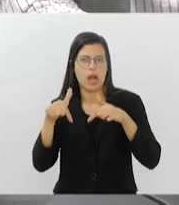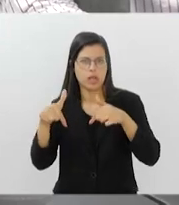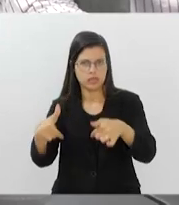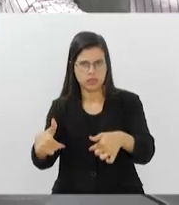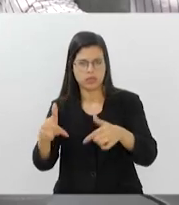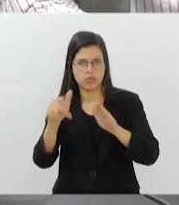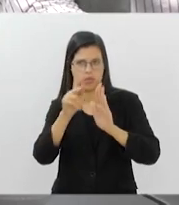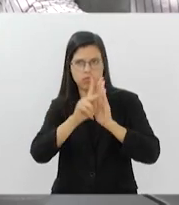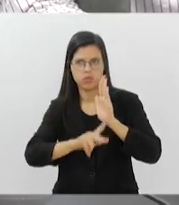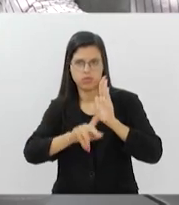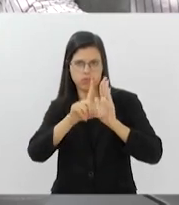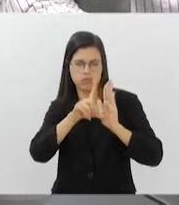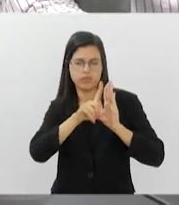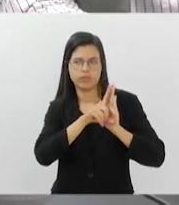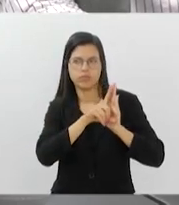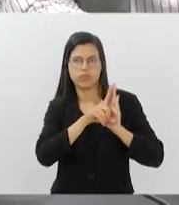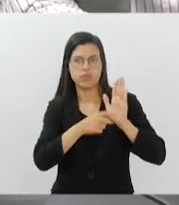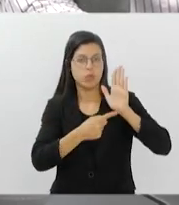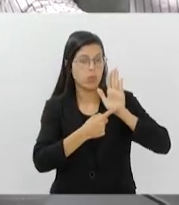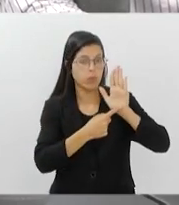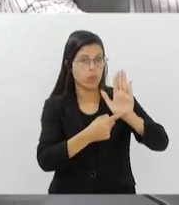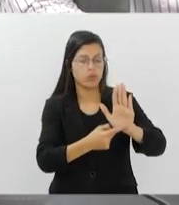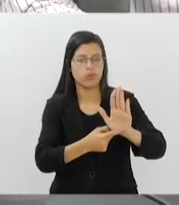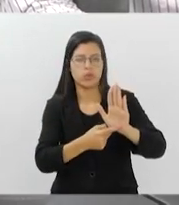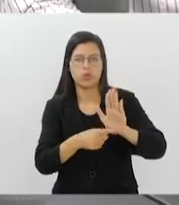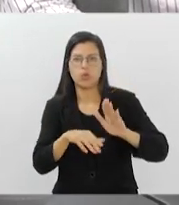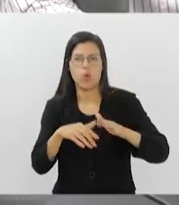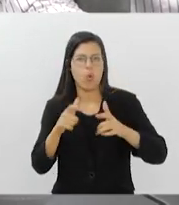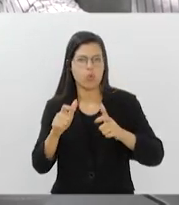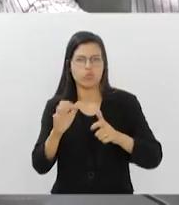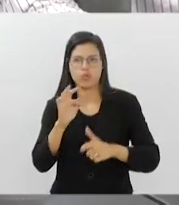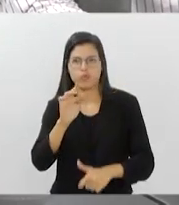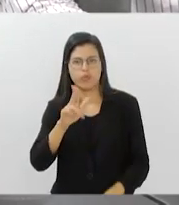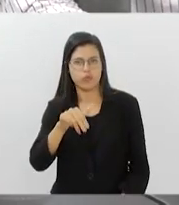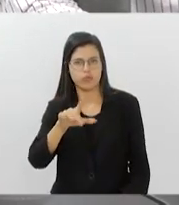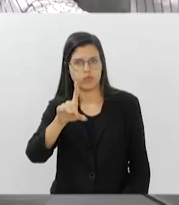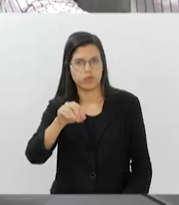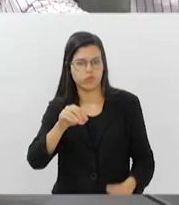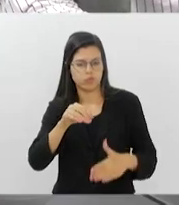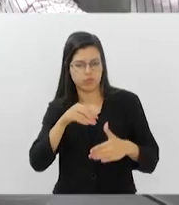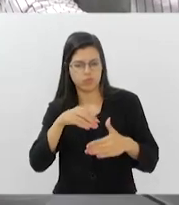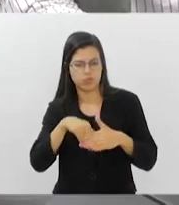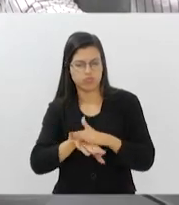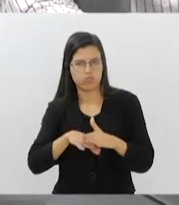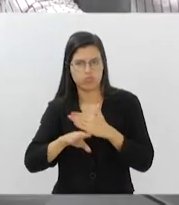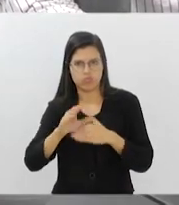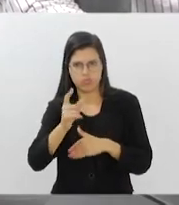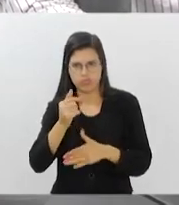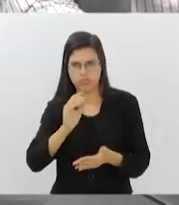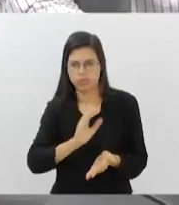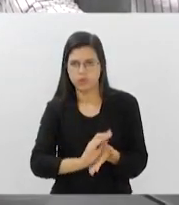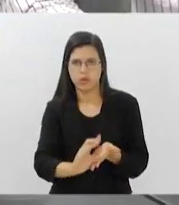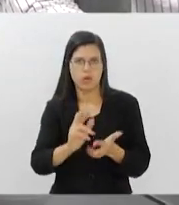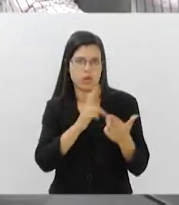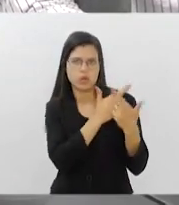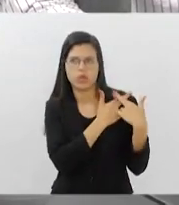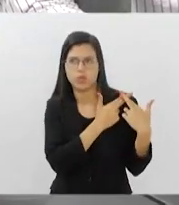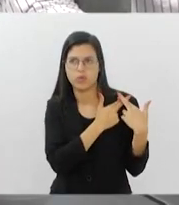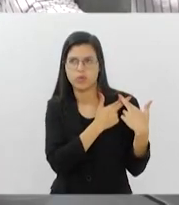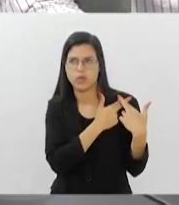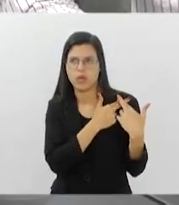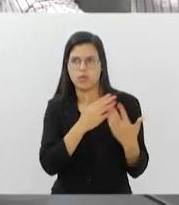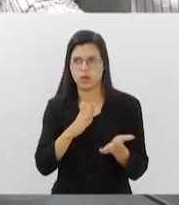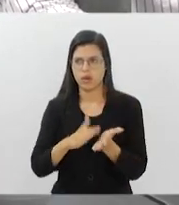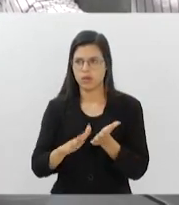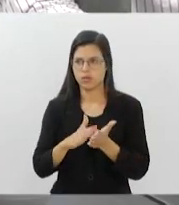lei, apontando expressamente qual fundo seria o responsável pelo custeio. Mas também não me oponho